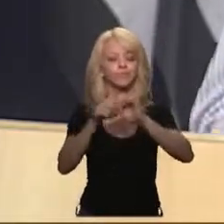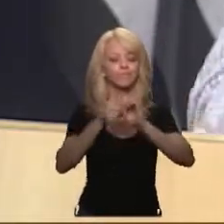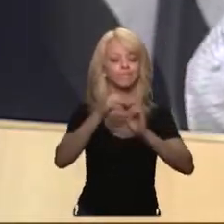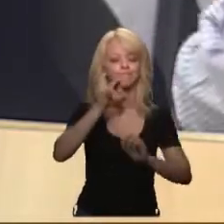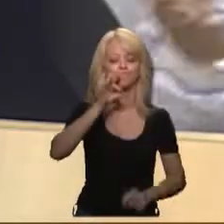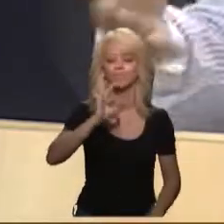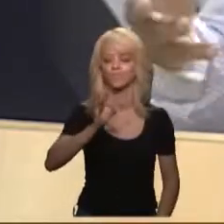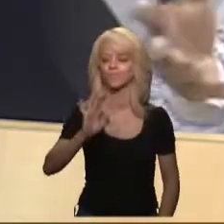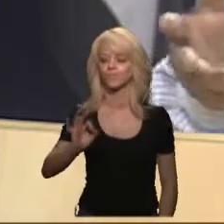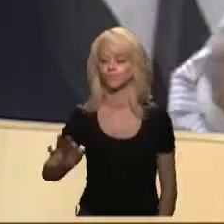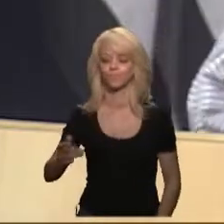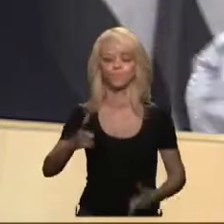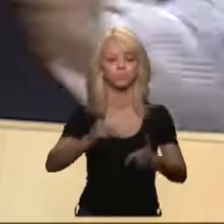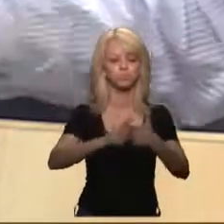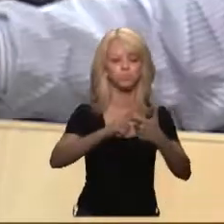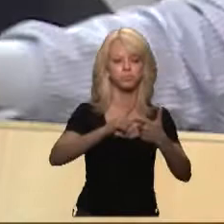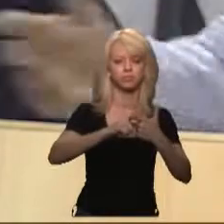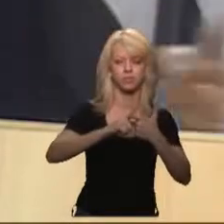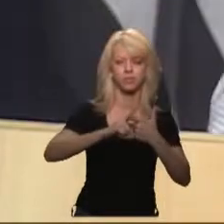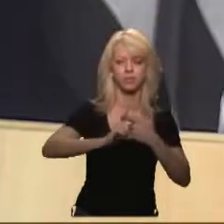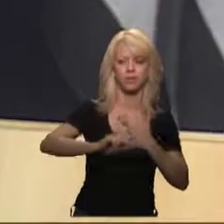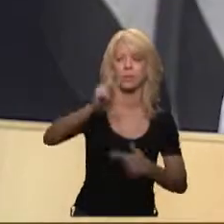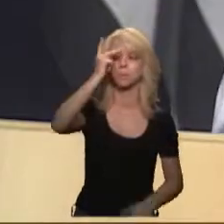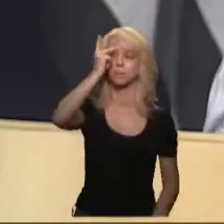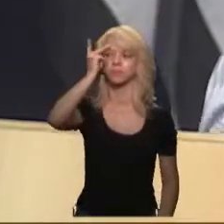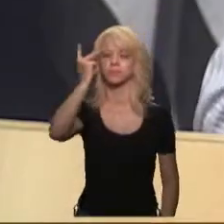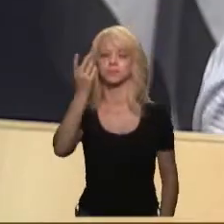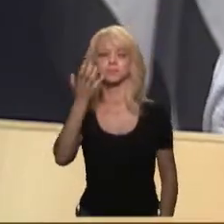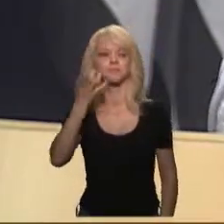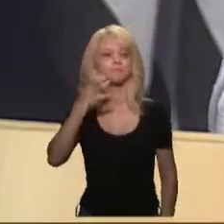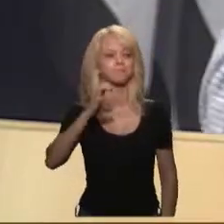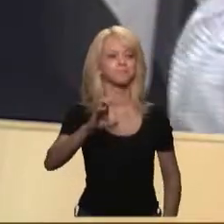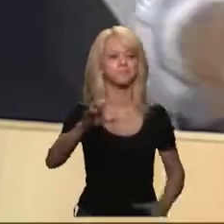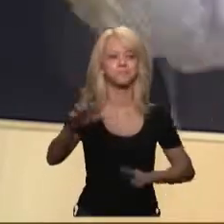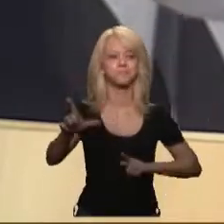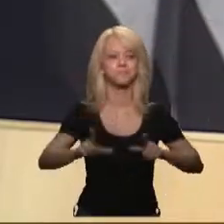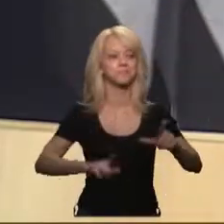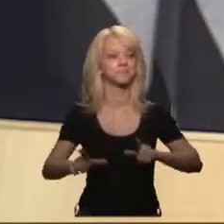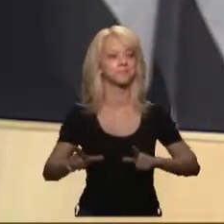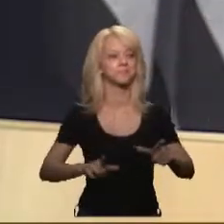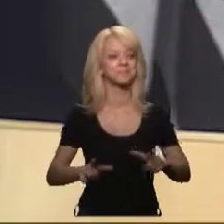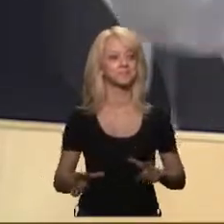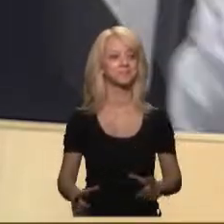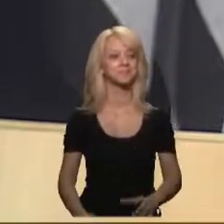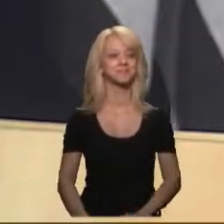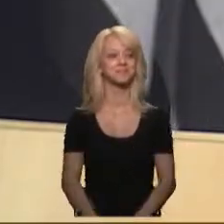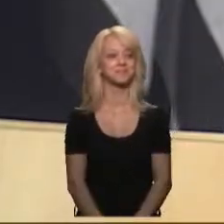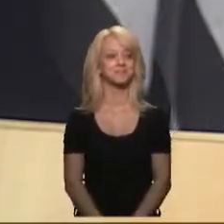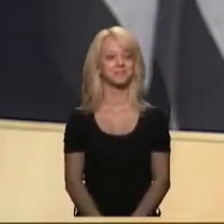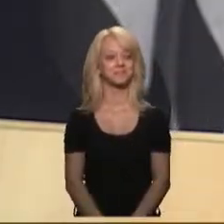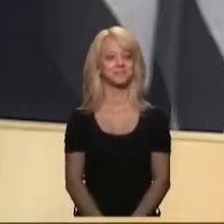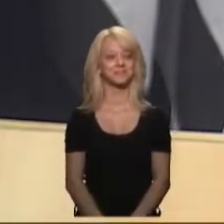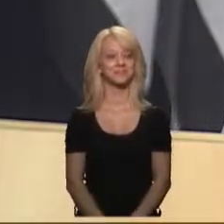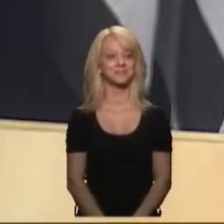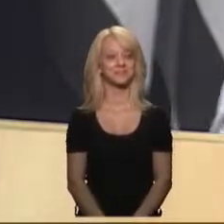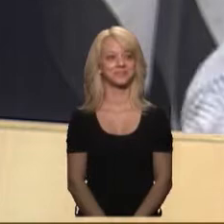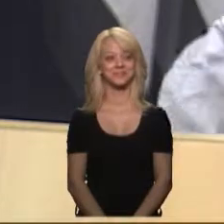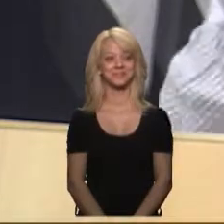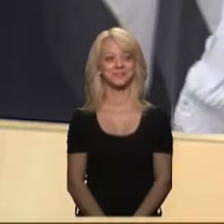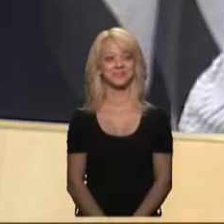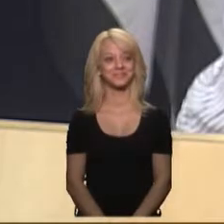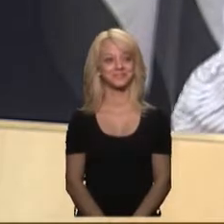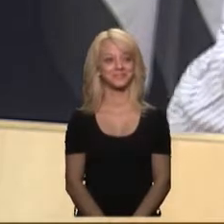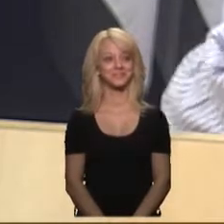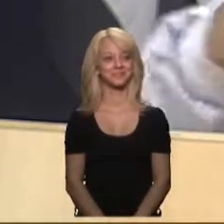Isso é incentivar o povo a ficar mais na miséria, esse negócio de, ó, 10 milhões de pessoas recebeu cesta. Aí